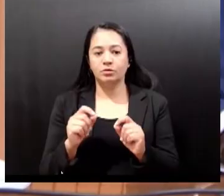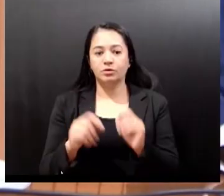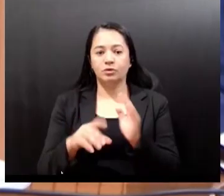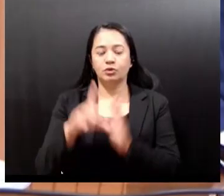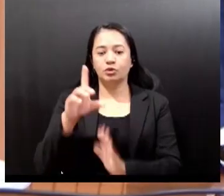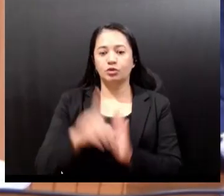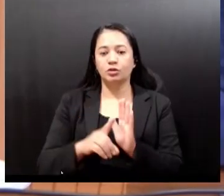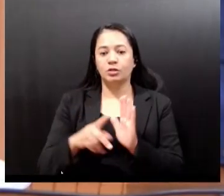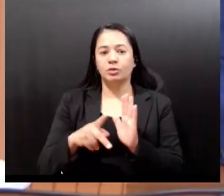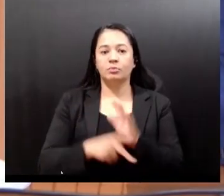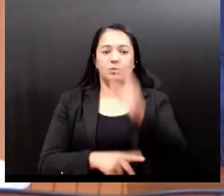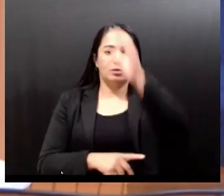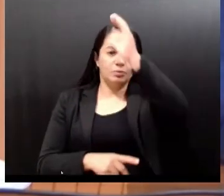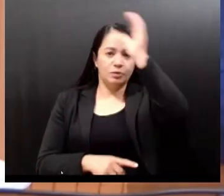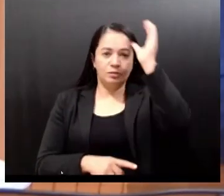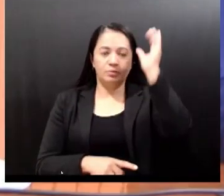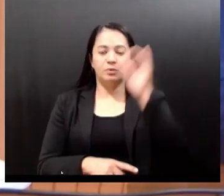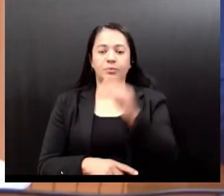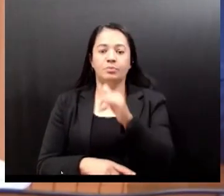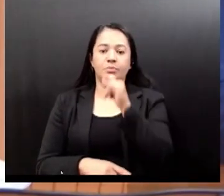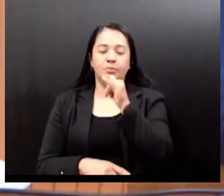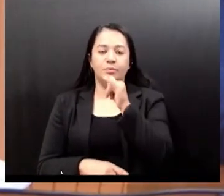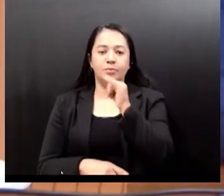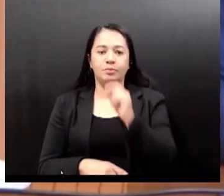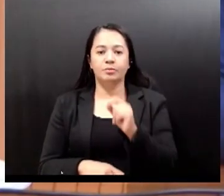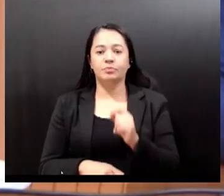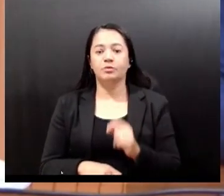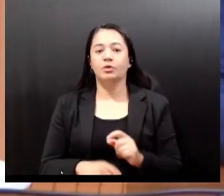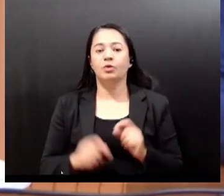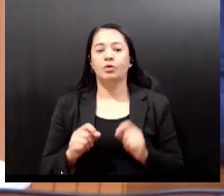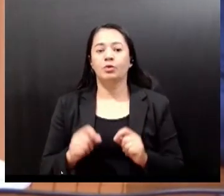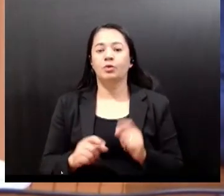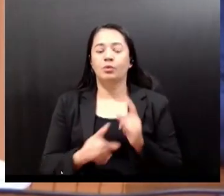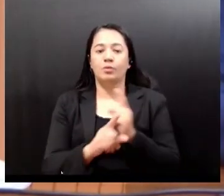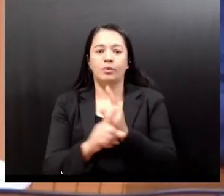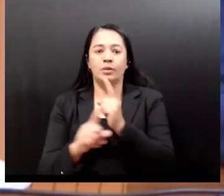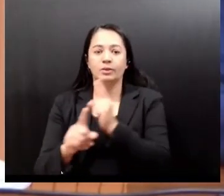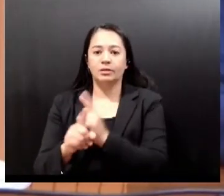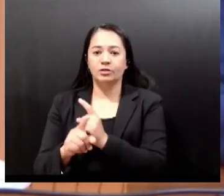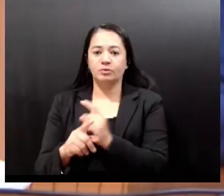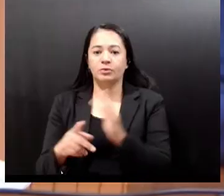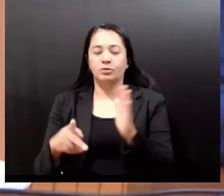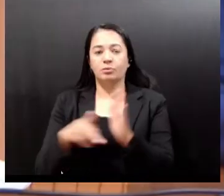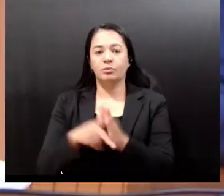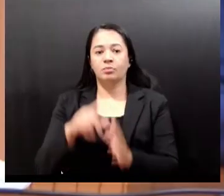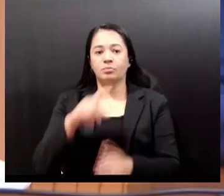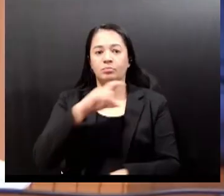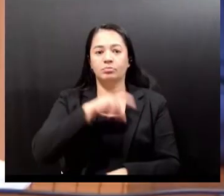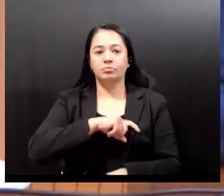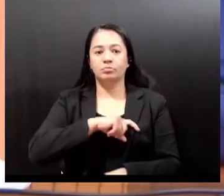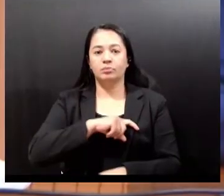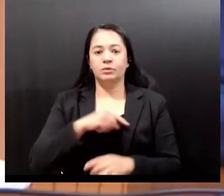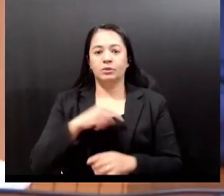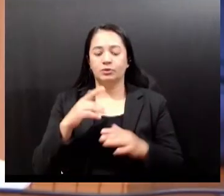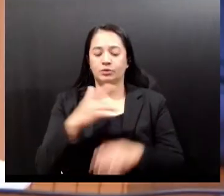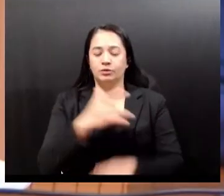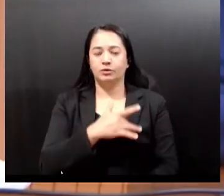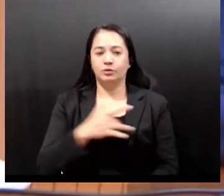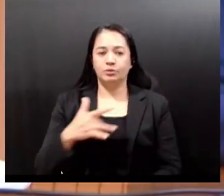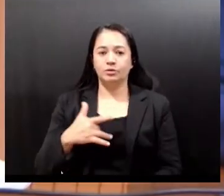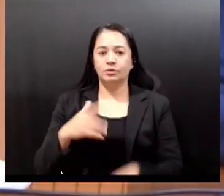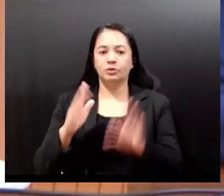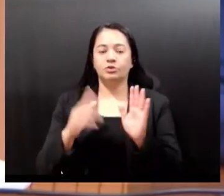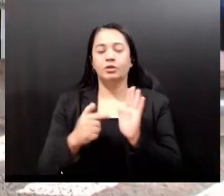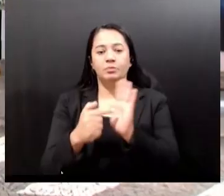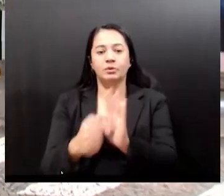como, por exemplo, a questão da cobertura do atendimento dos planos de saúde. Magoga também apresentou aos colegas a proposta